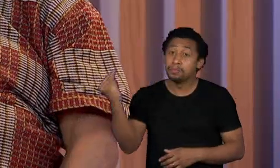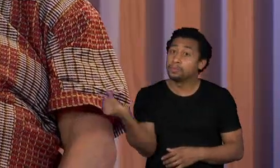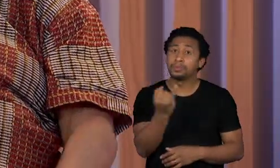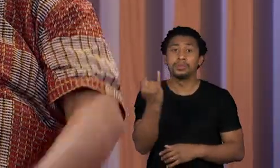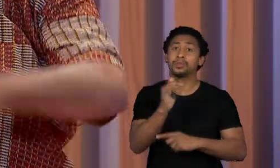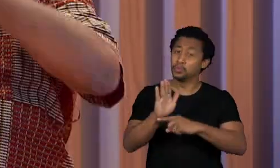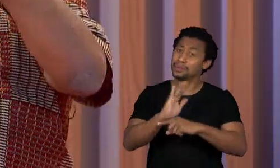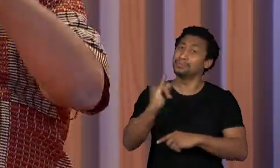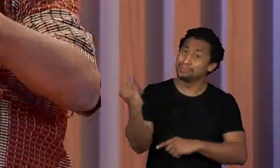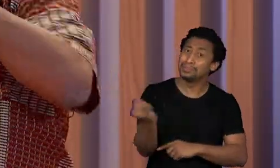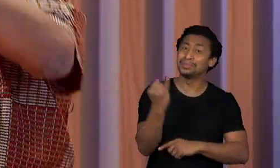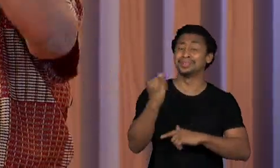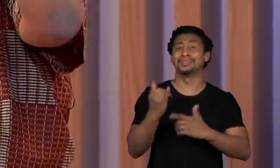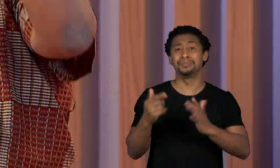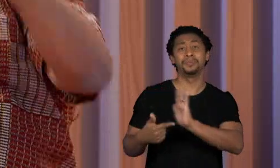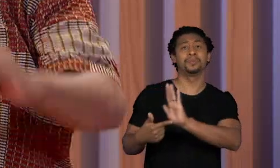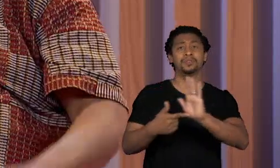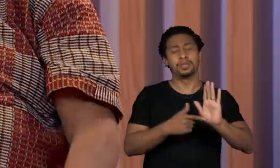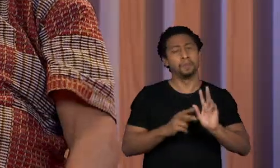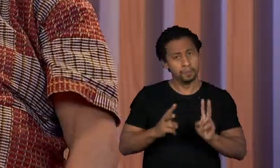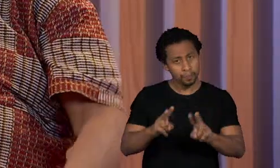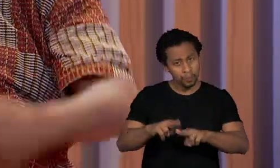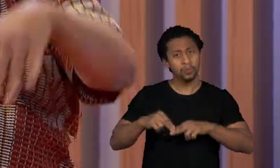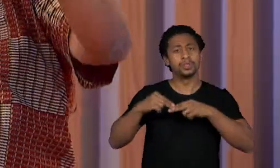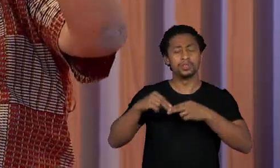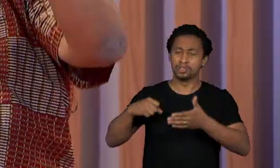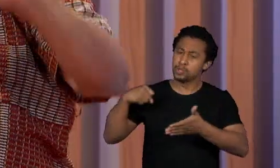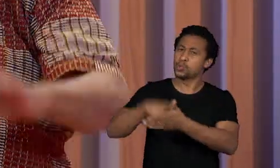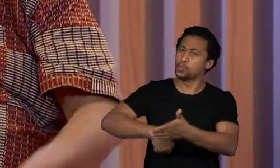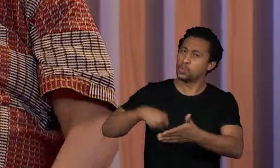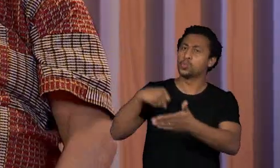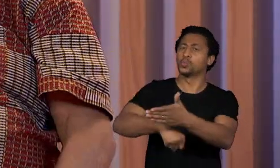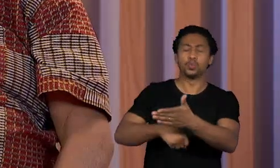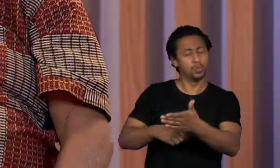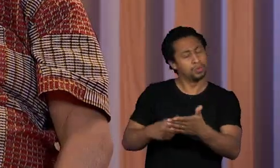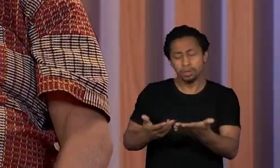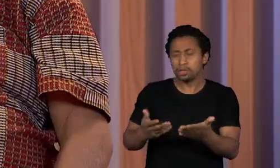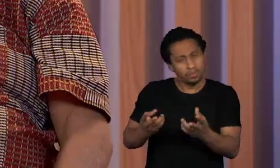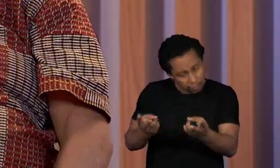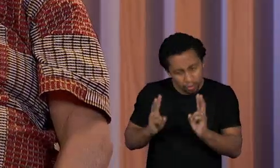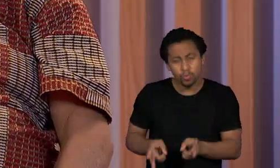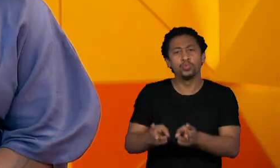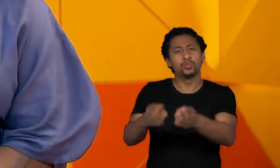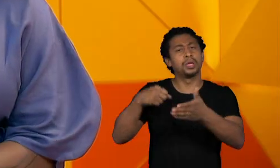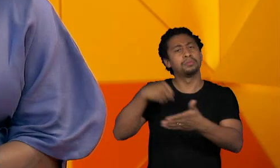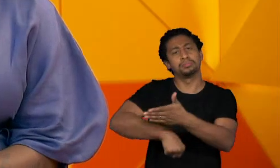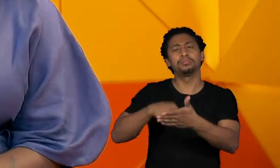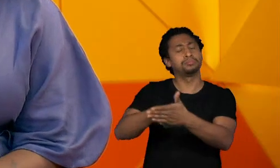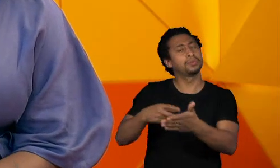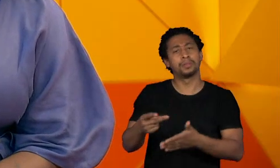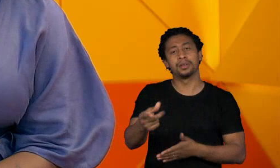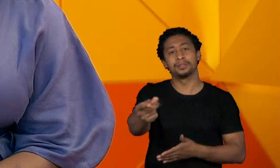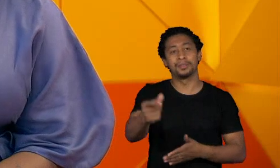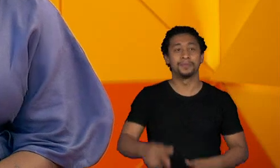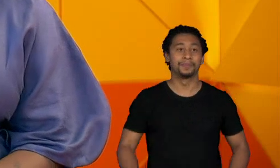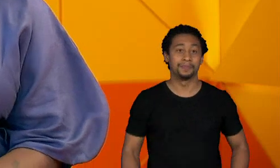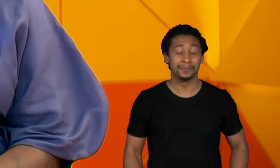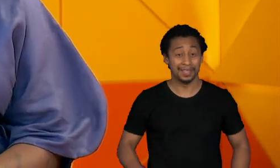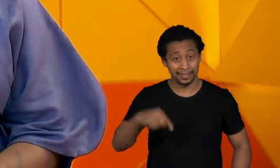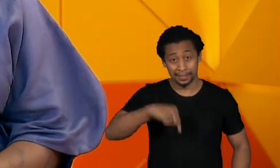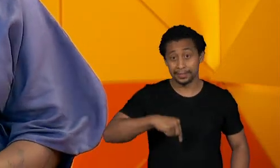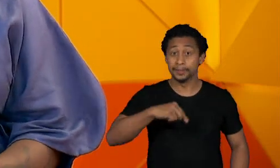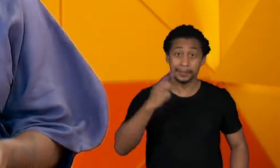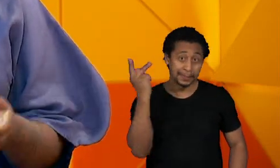está brigando e continuará brigando até a hora que tiver que ir embora, né? E está em cartaz aqui em São Paulo